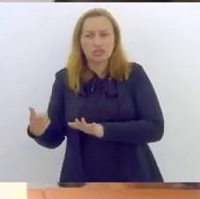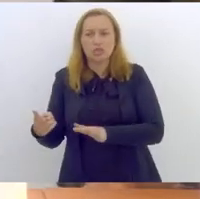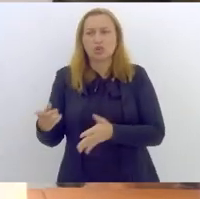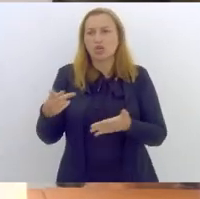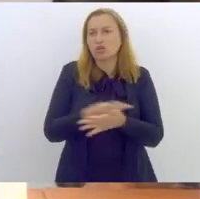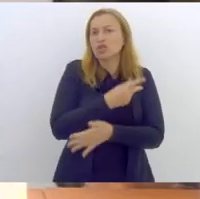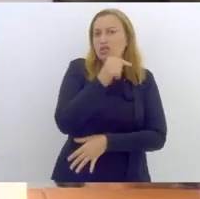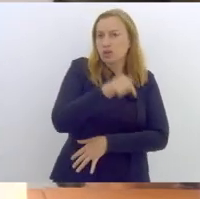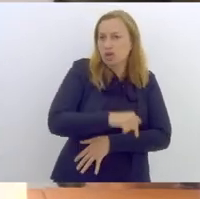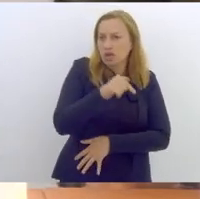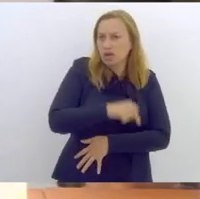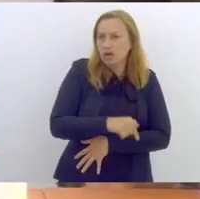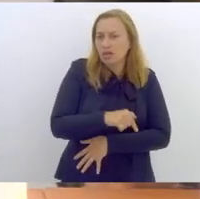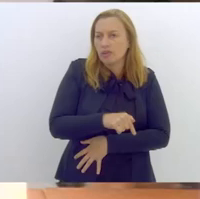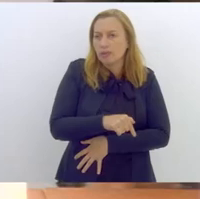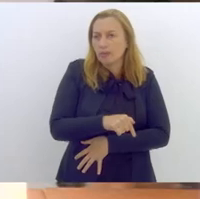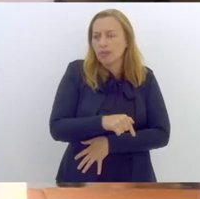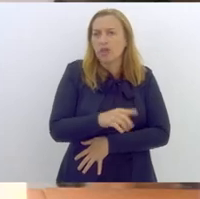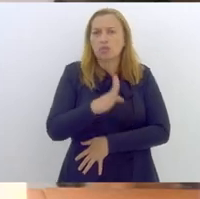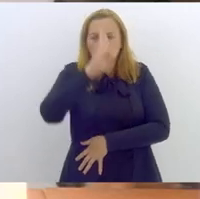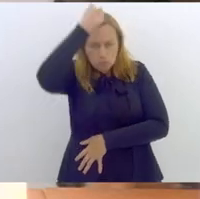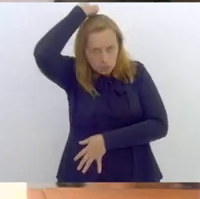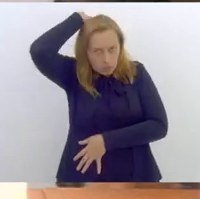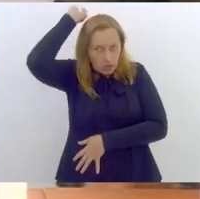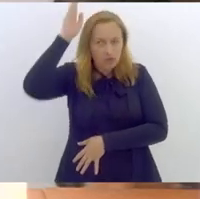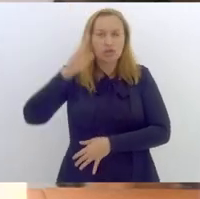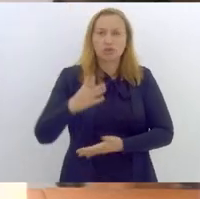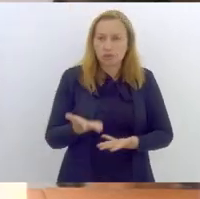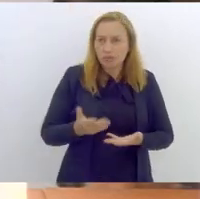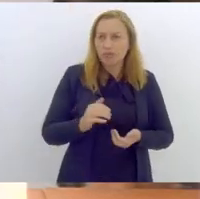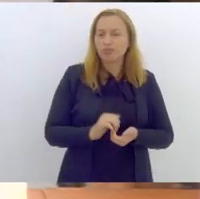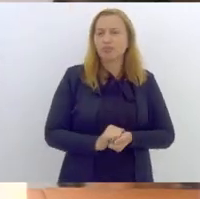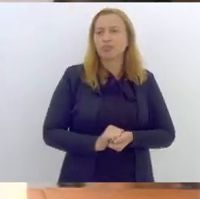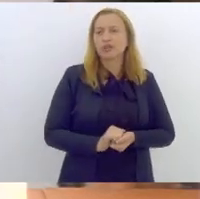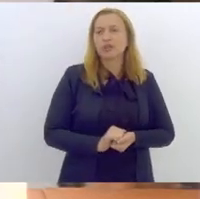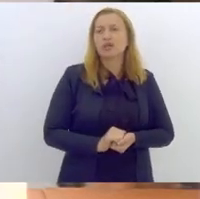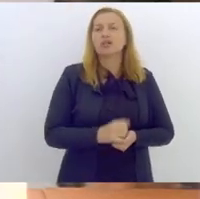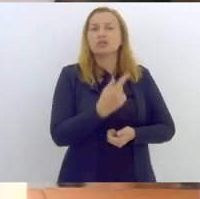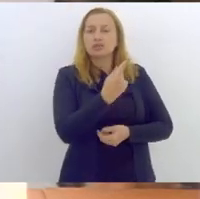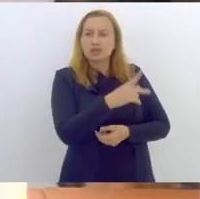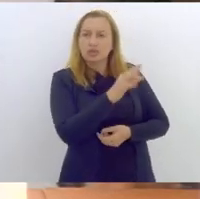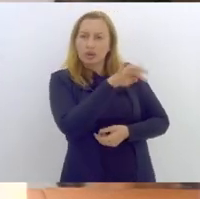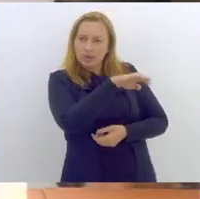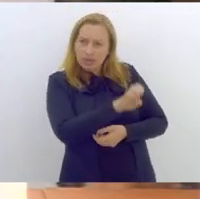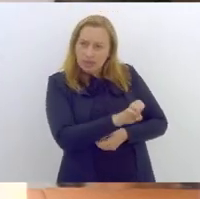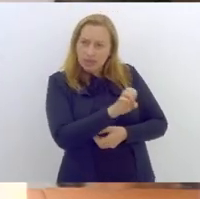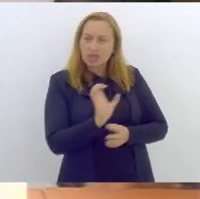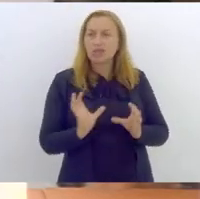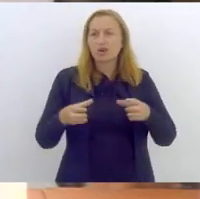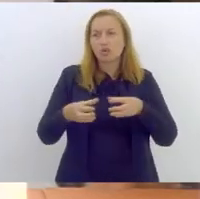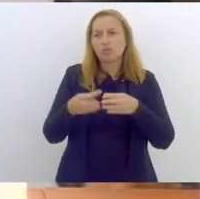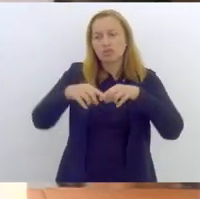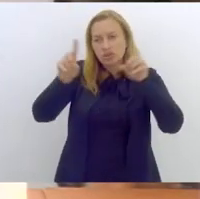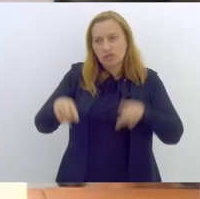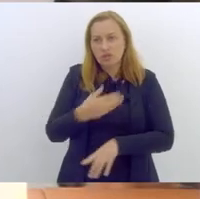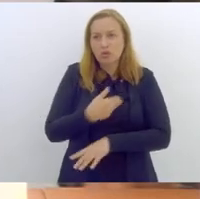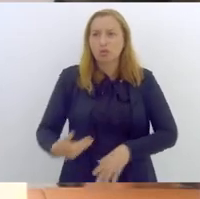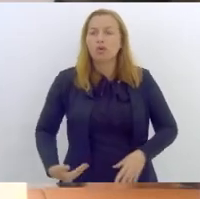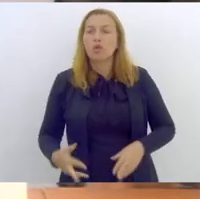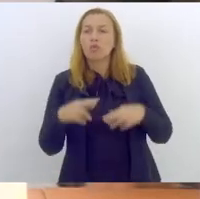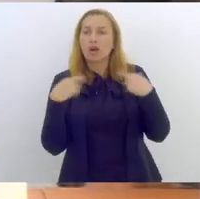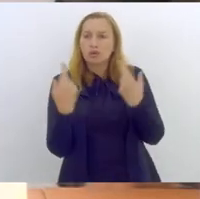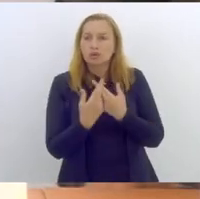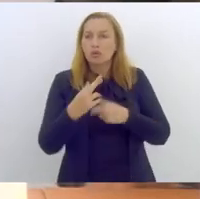com os bombeiros capitaneados pelo seu gabinete pela comissão de servidores uma reunião